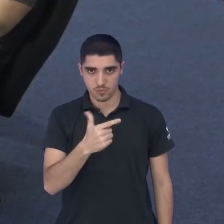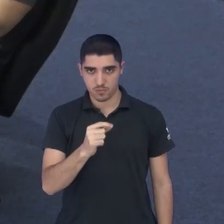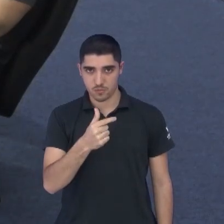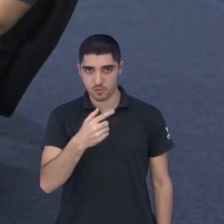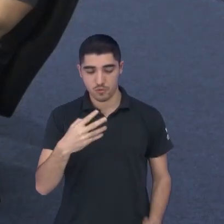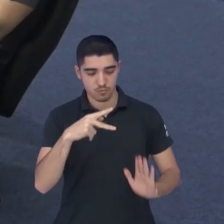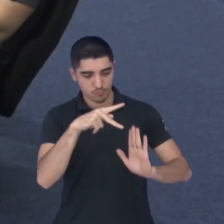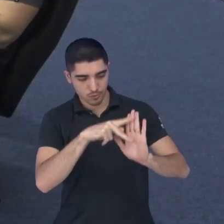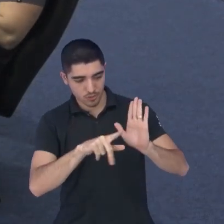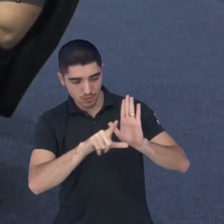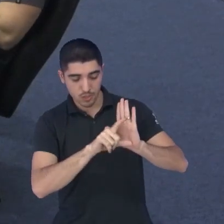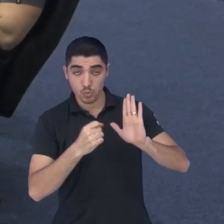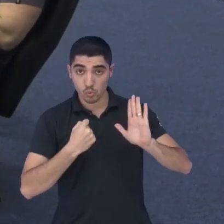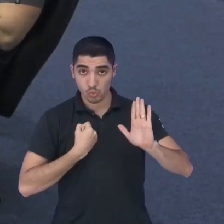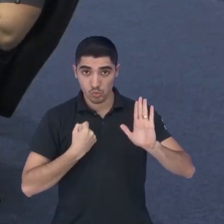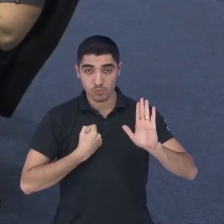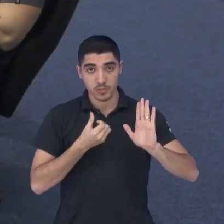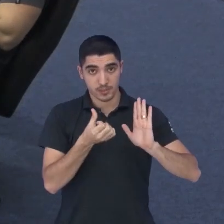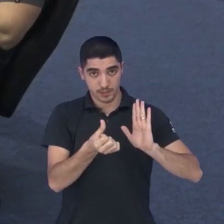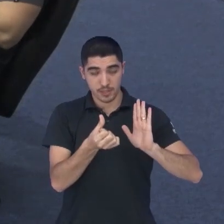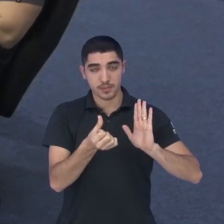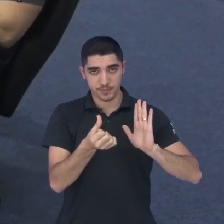445/2024, projeto de lei número